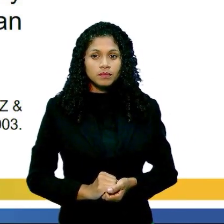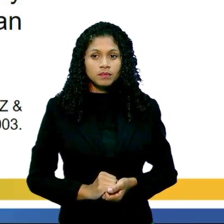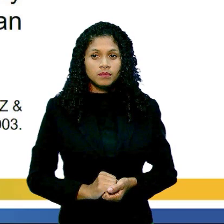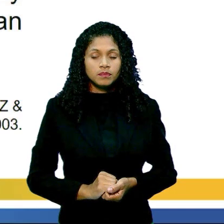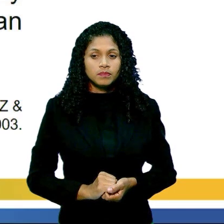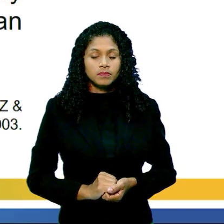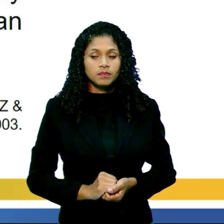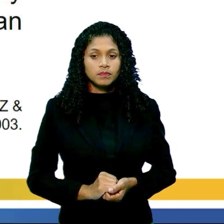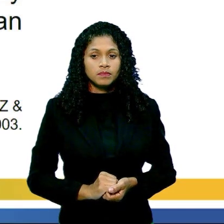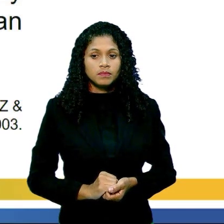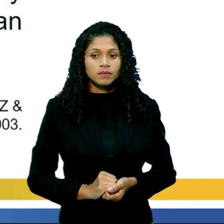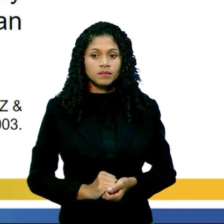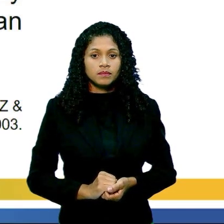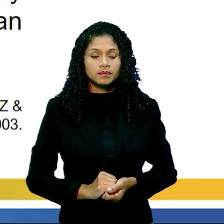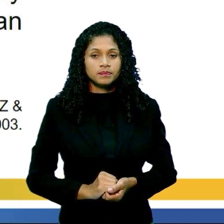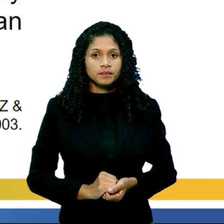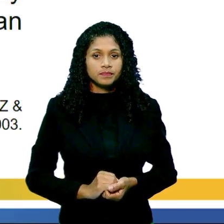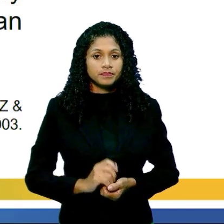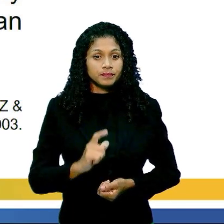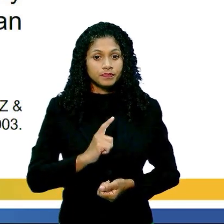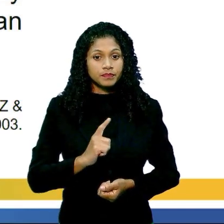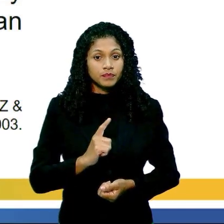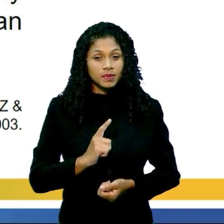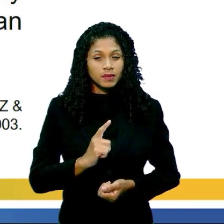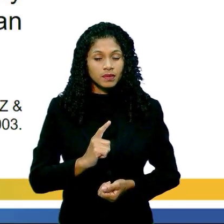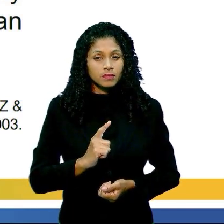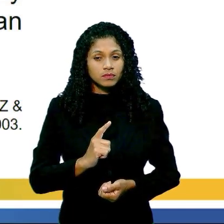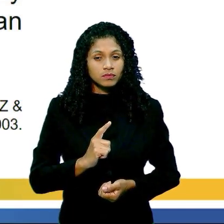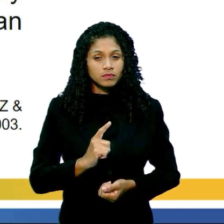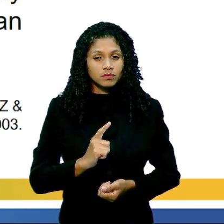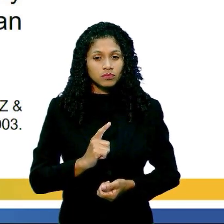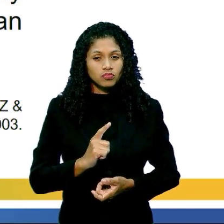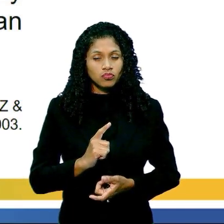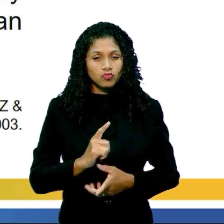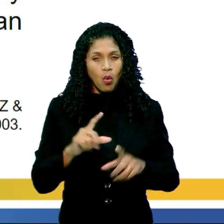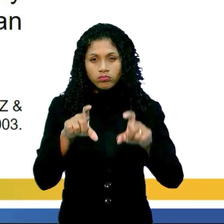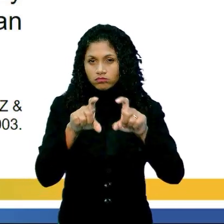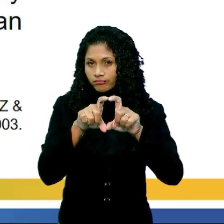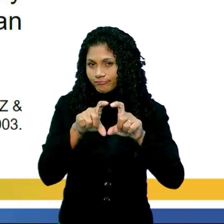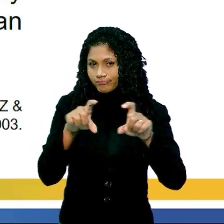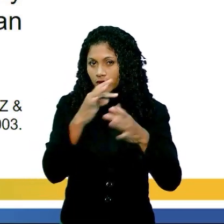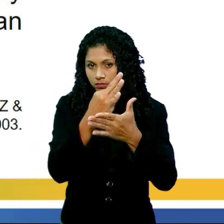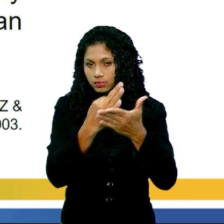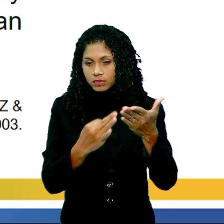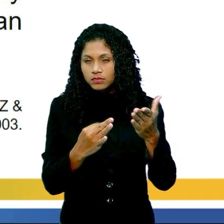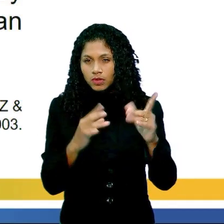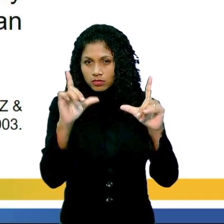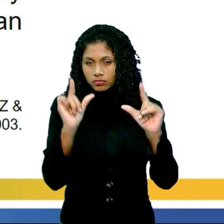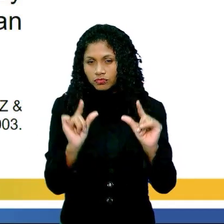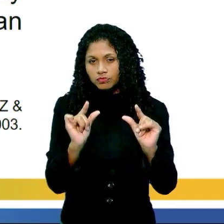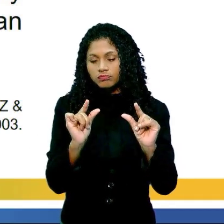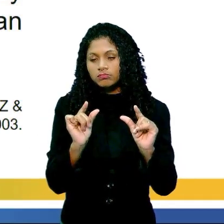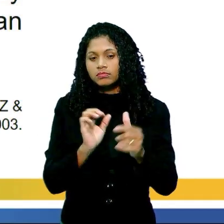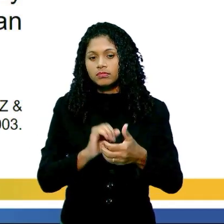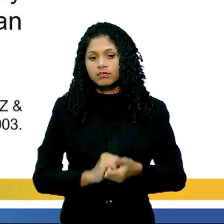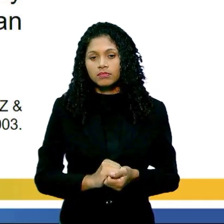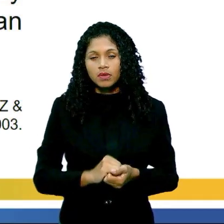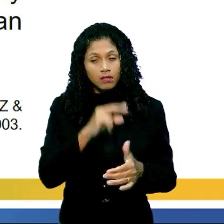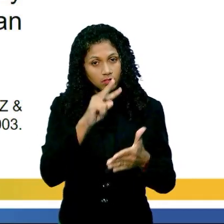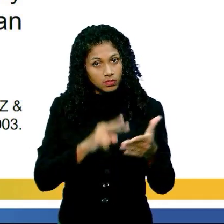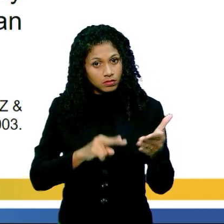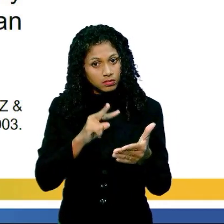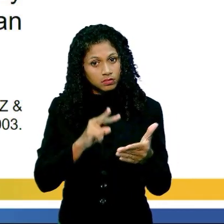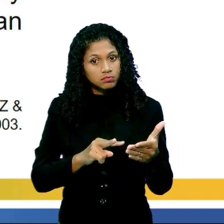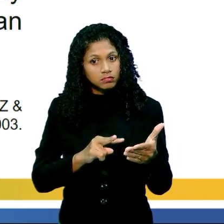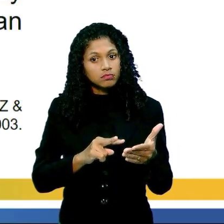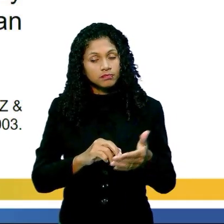73, questão número 6. Nós temos aí um breve texto, ok? Ele é bem pequeno. Então, nós vamos